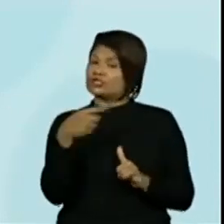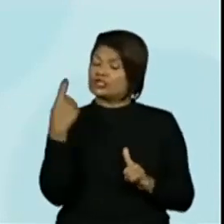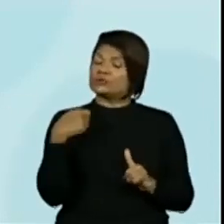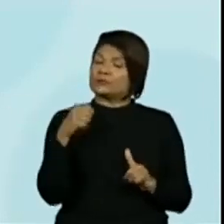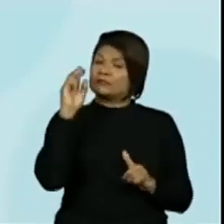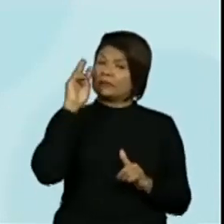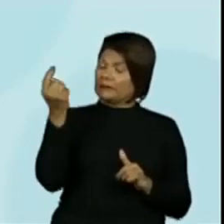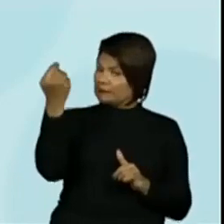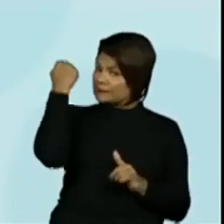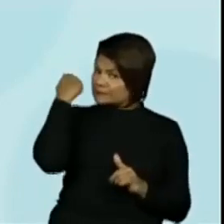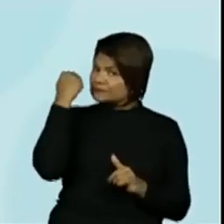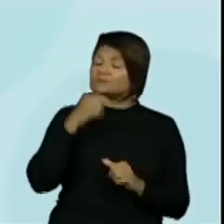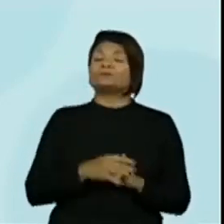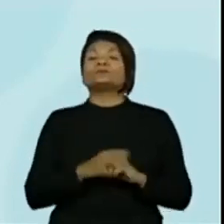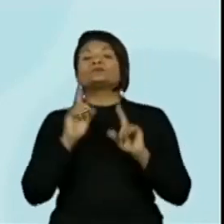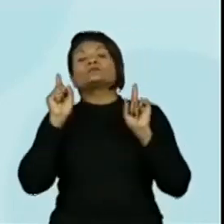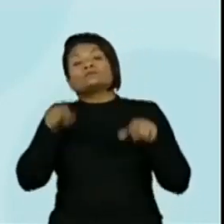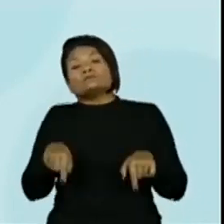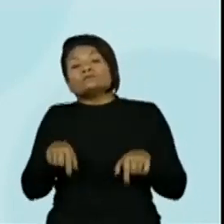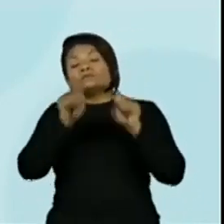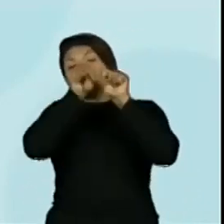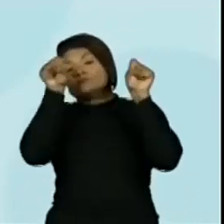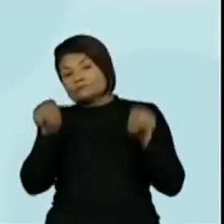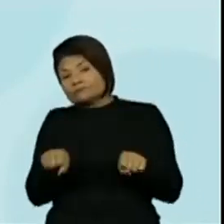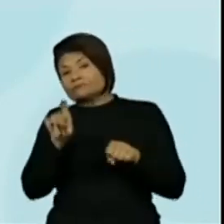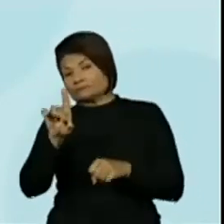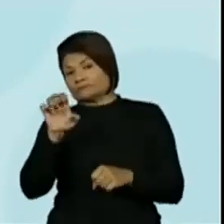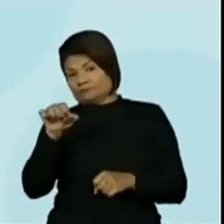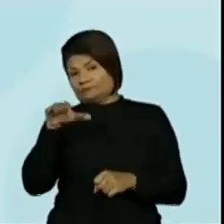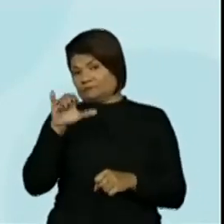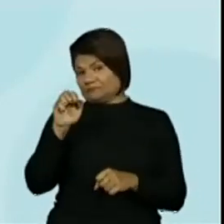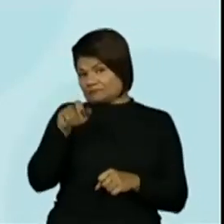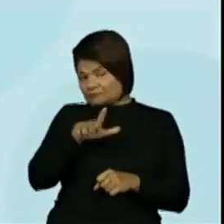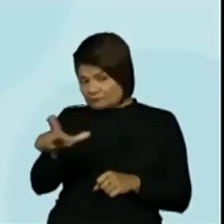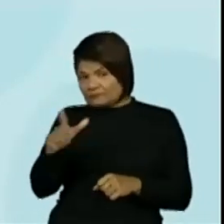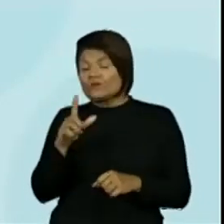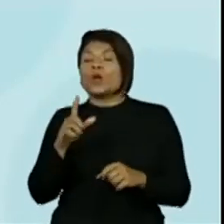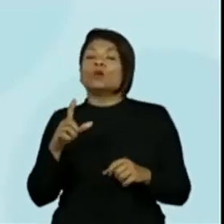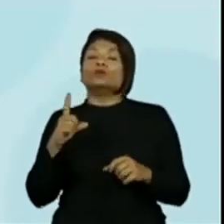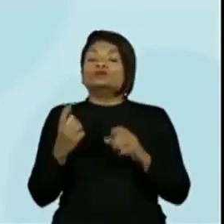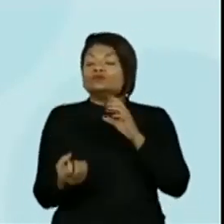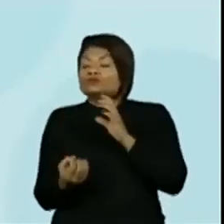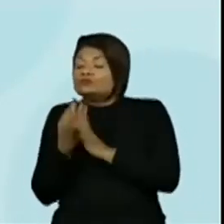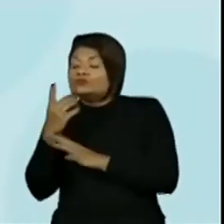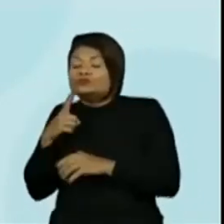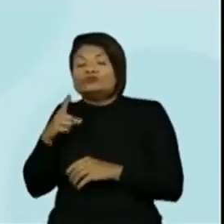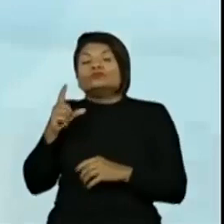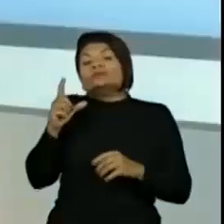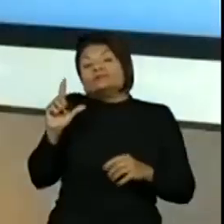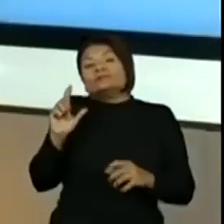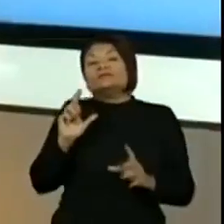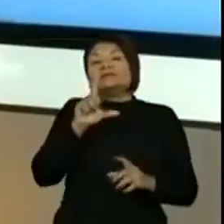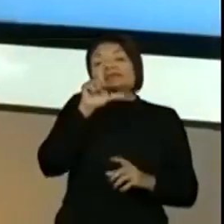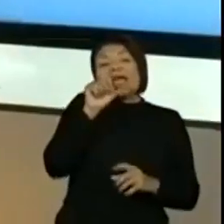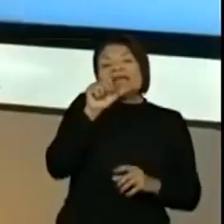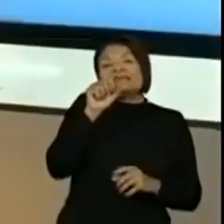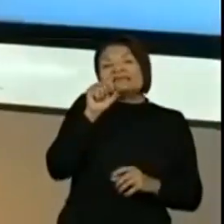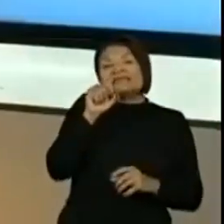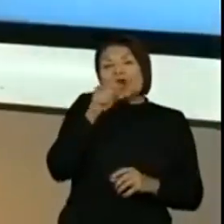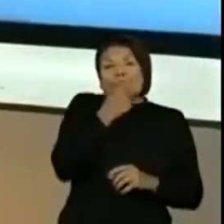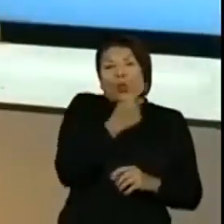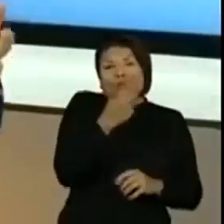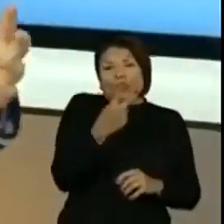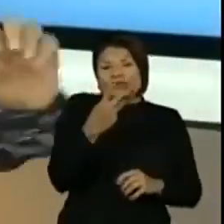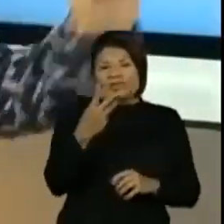recordar é que o nosso sistema de numeração decimal é formado por algarismos, 10 algarismos apenas. E